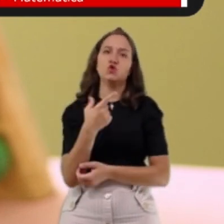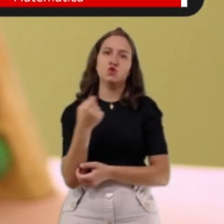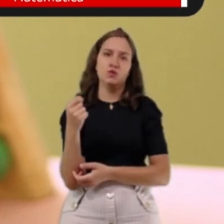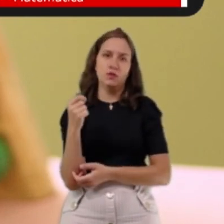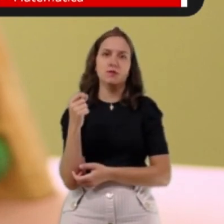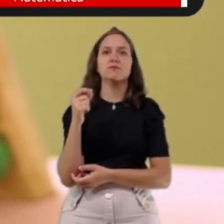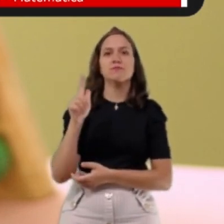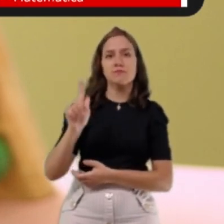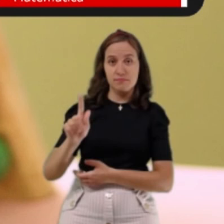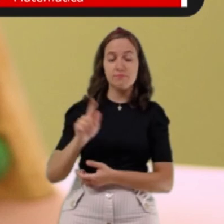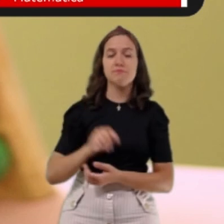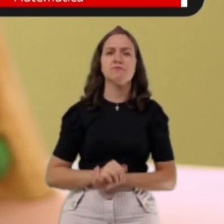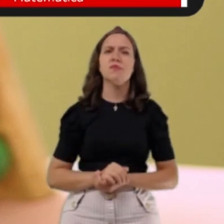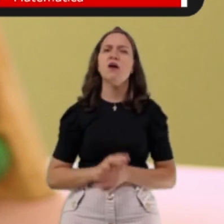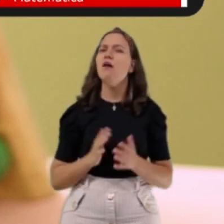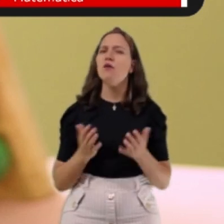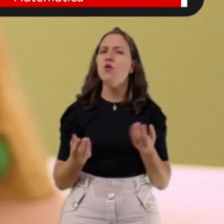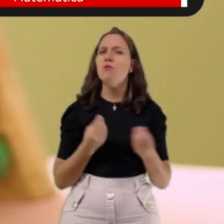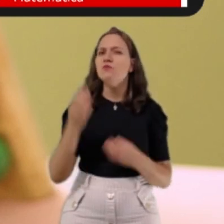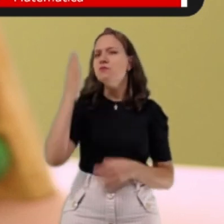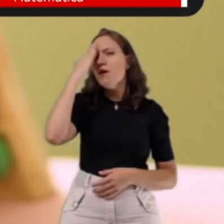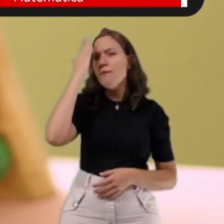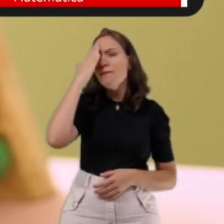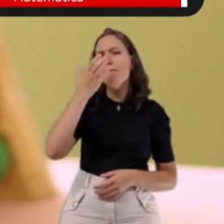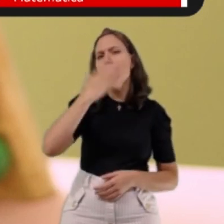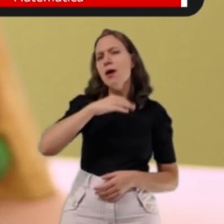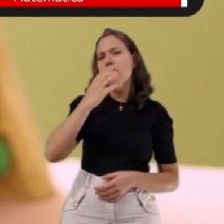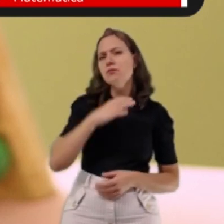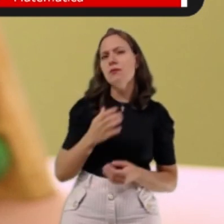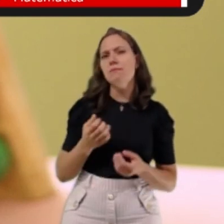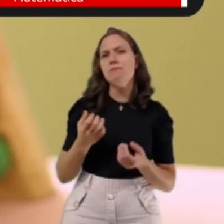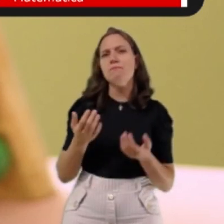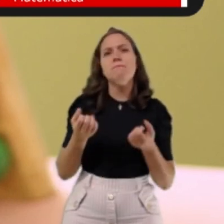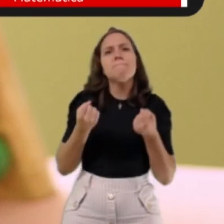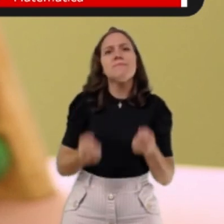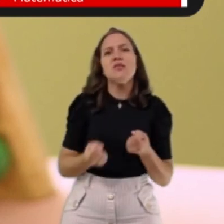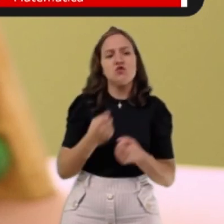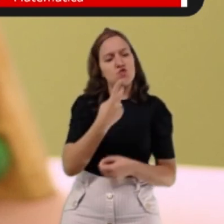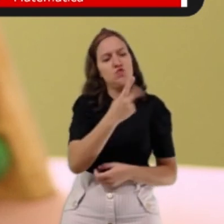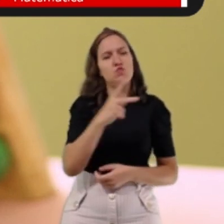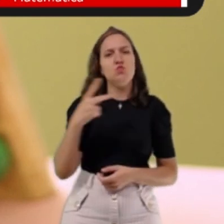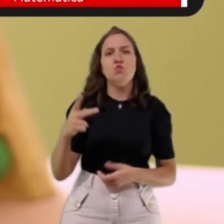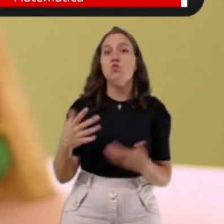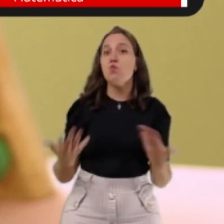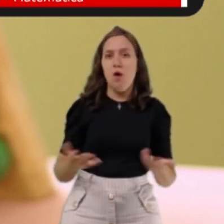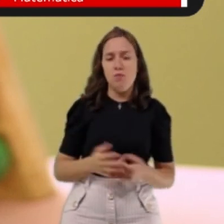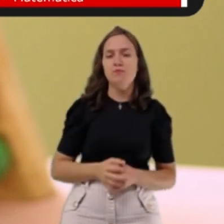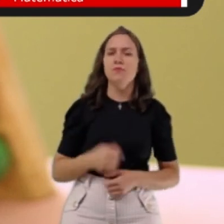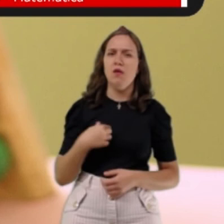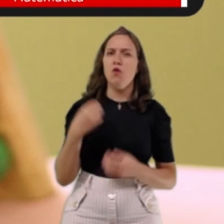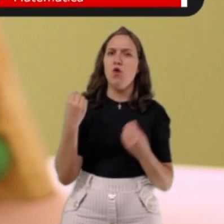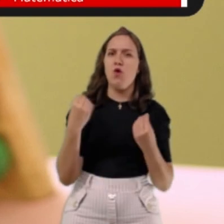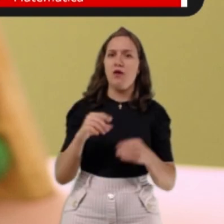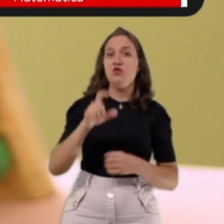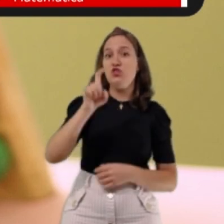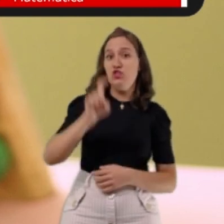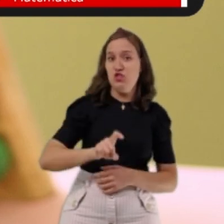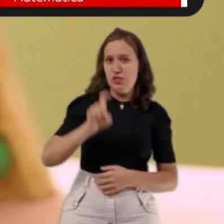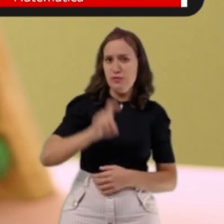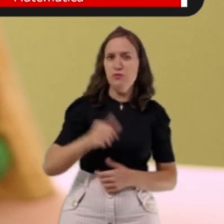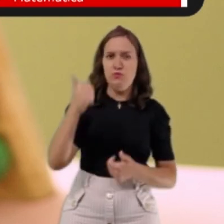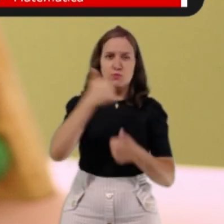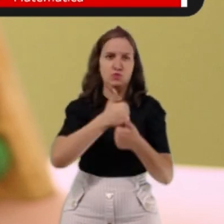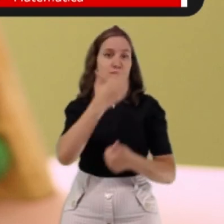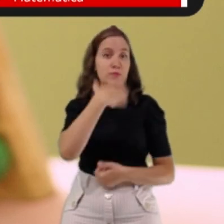qual que é o peso de cada maçã nós vamos montar uma equação chamando as maçãs de X então de um lado eu tenho 2x do